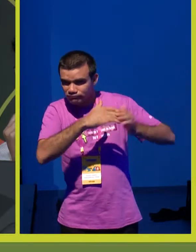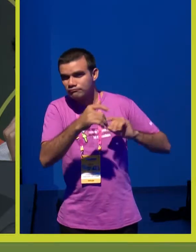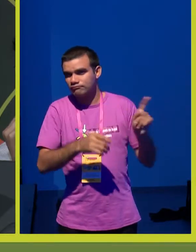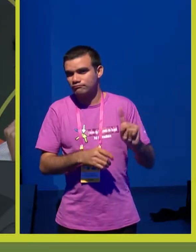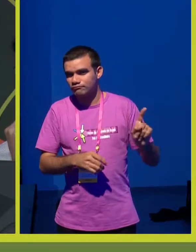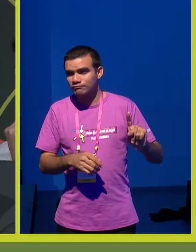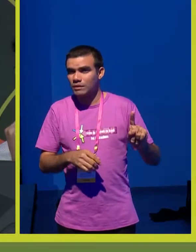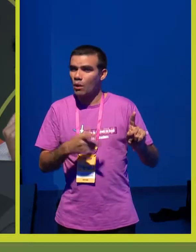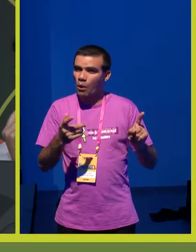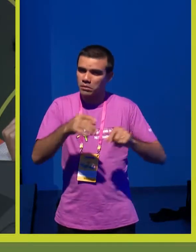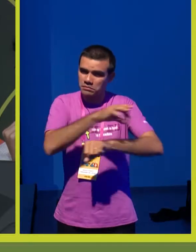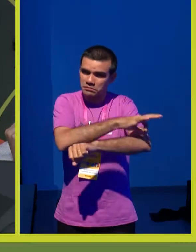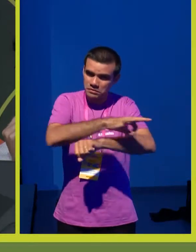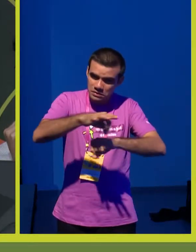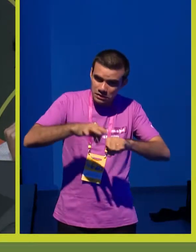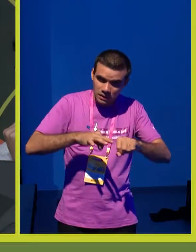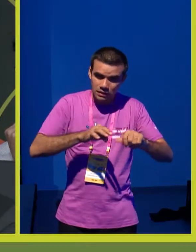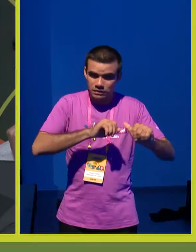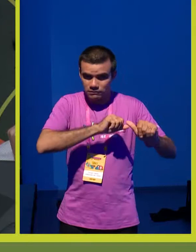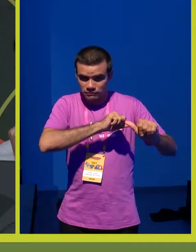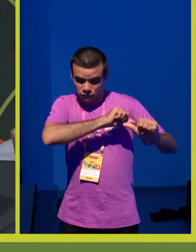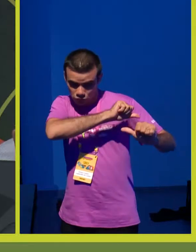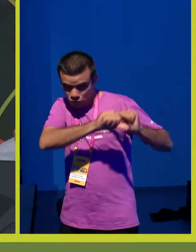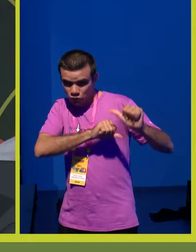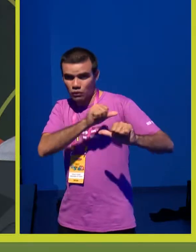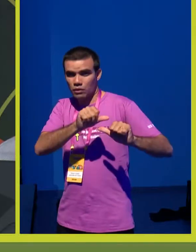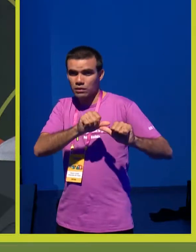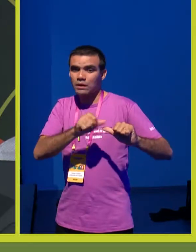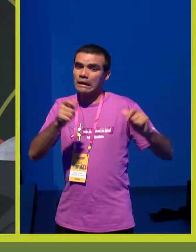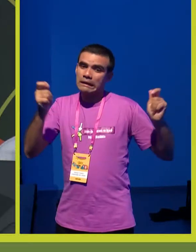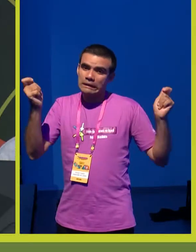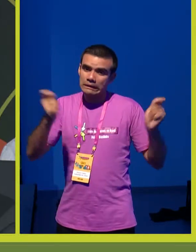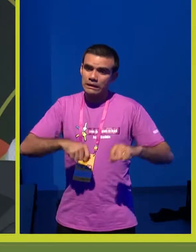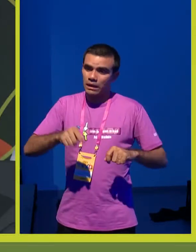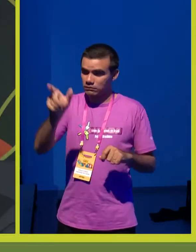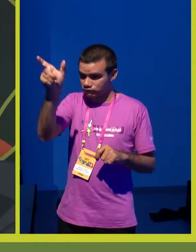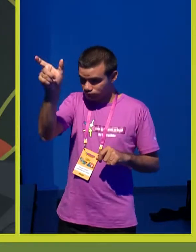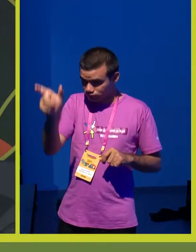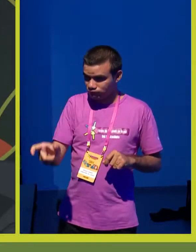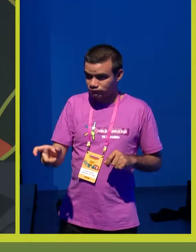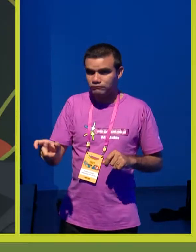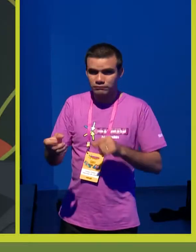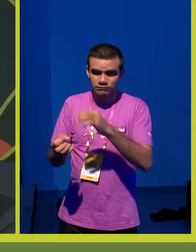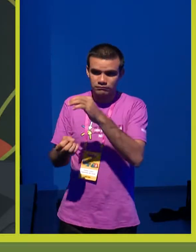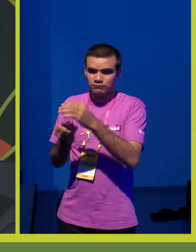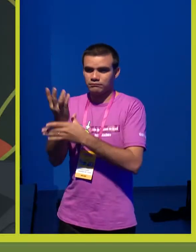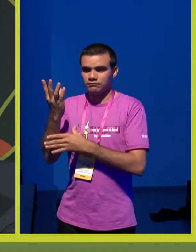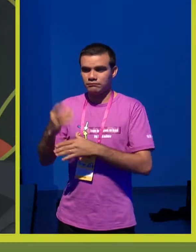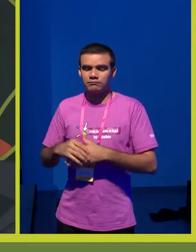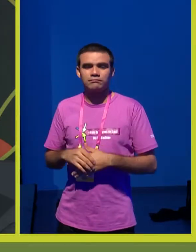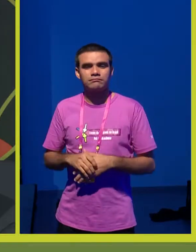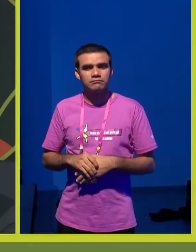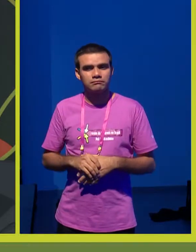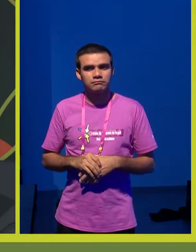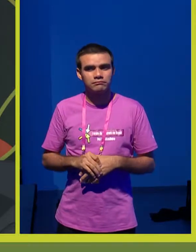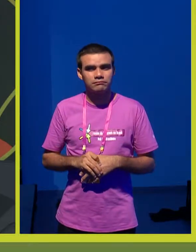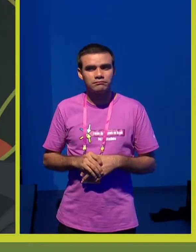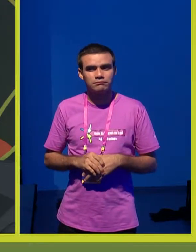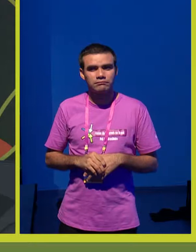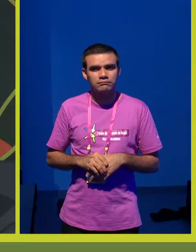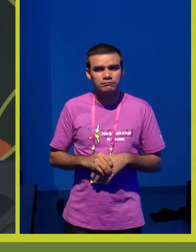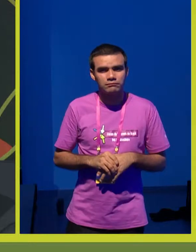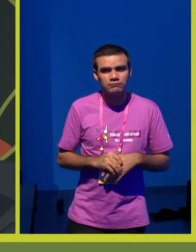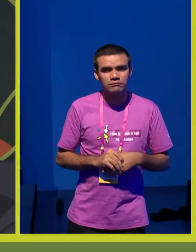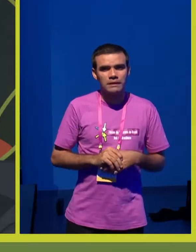com a engenharia reversa desse dado você consegue ter a imagem do indivíduo novamente pensando